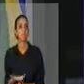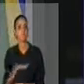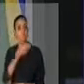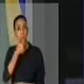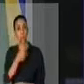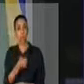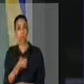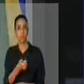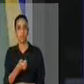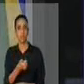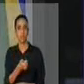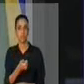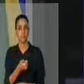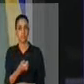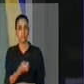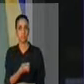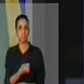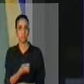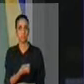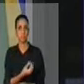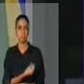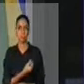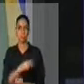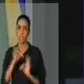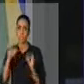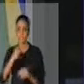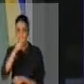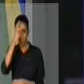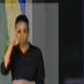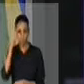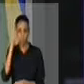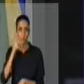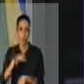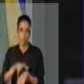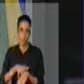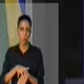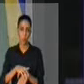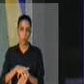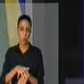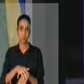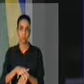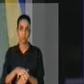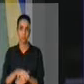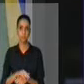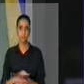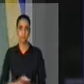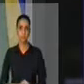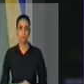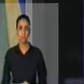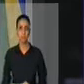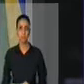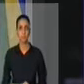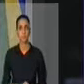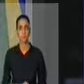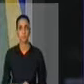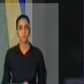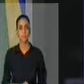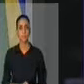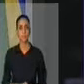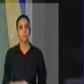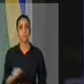melhorando os problemas que todas essas pessoas que estão com essa situação de doença